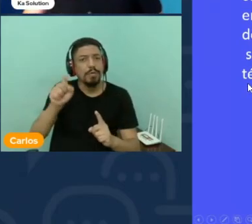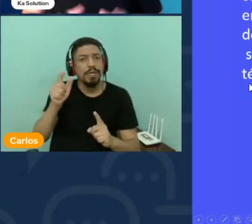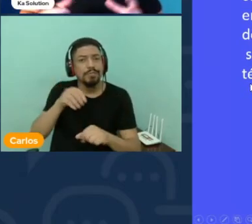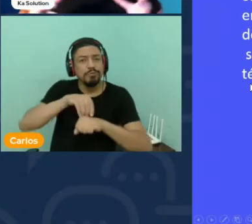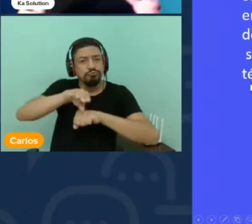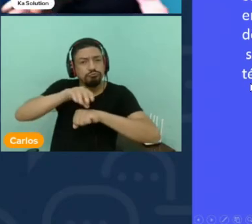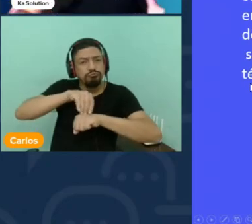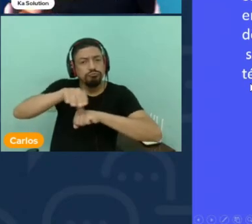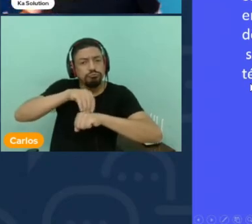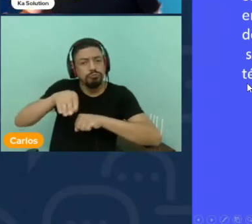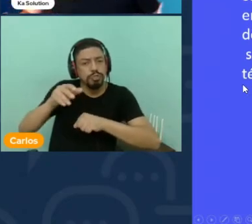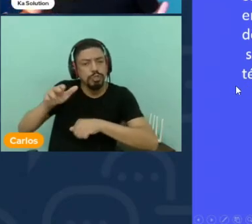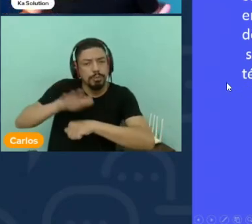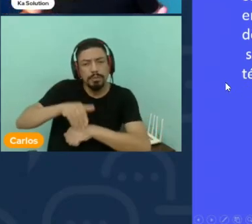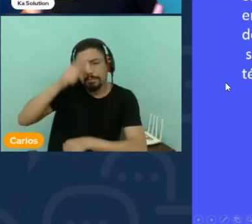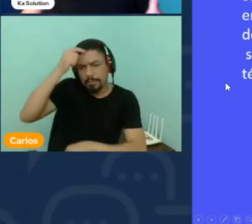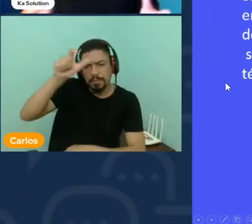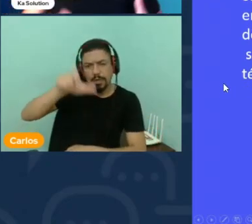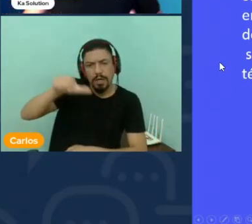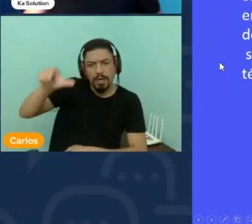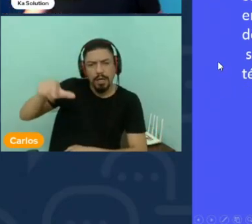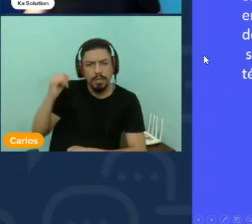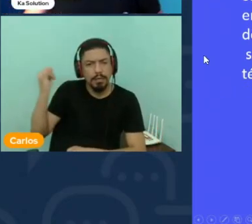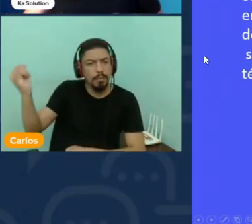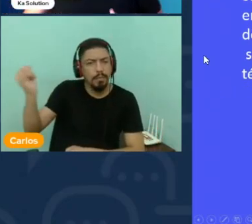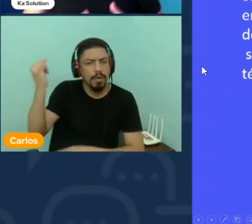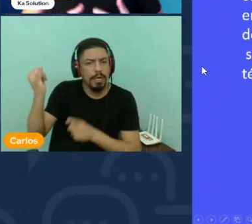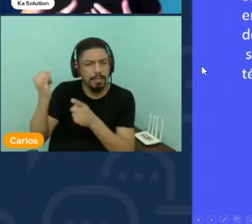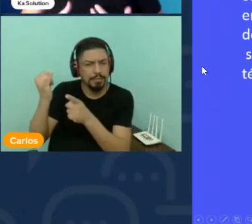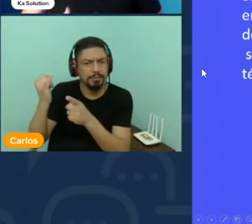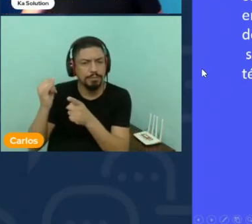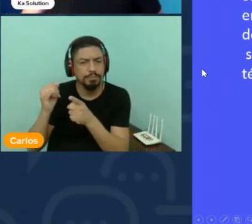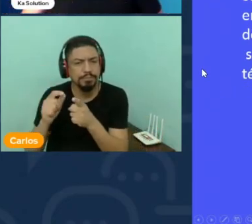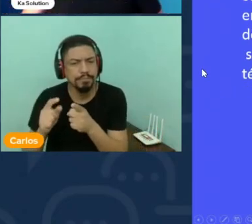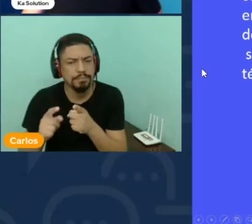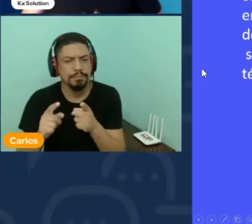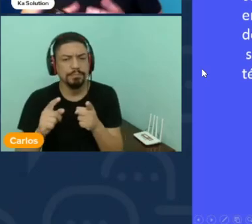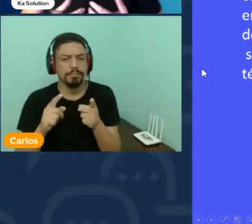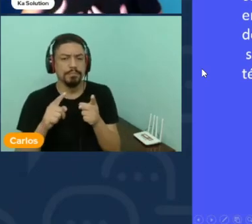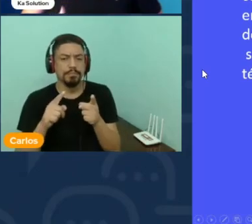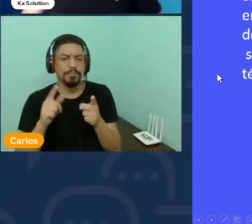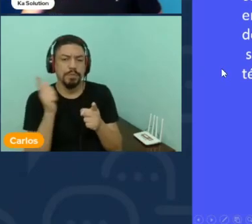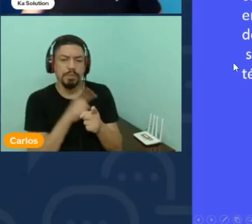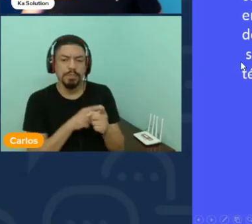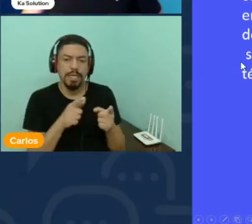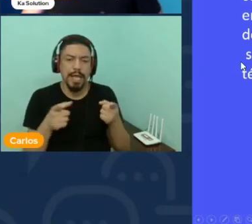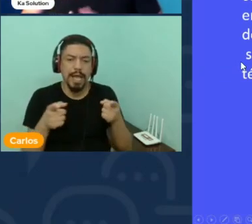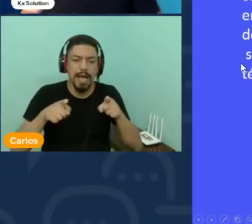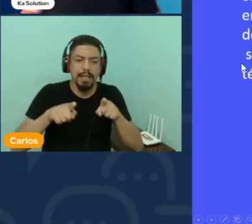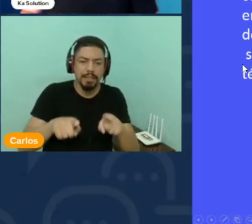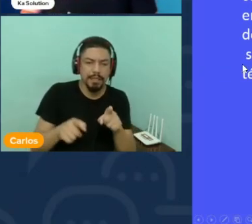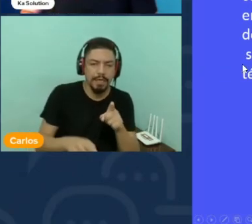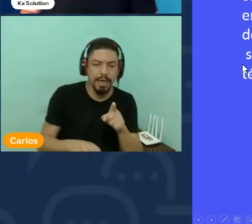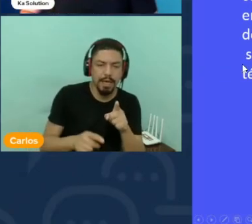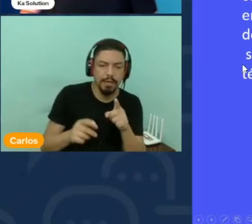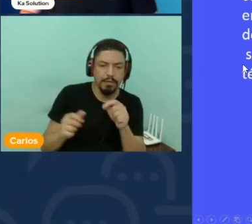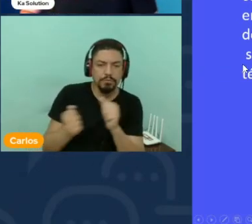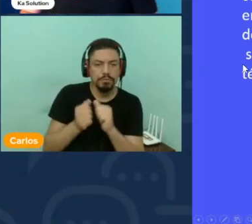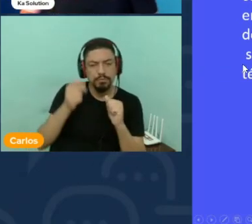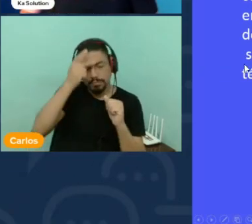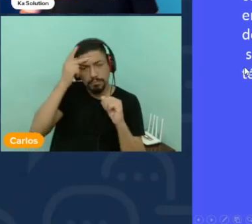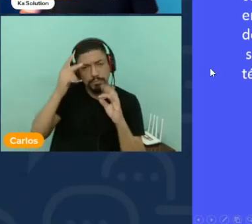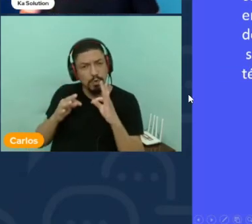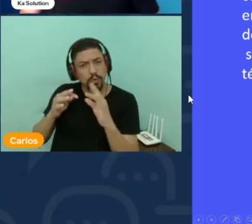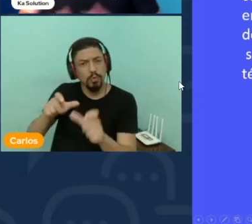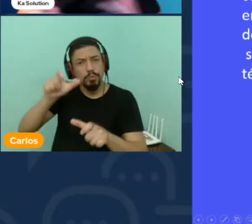recomendar envolver pessoas-chaves, fazer reuniões para que a gente possa alinhar com todas